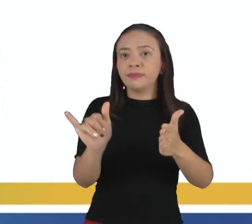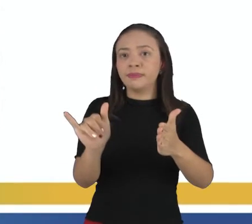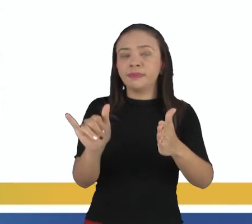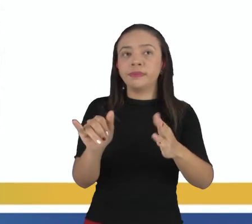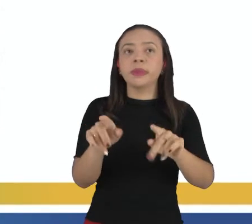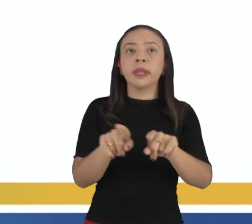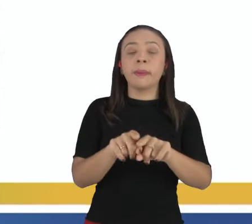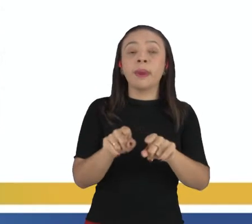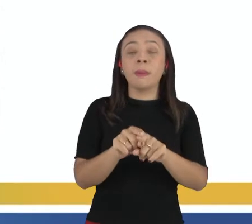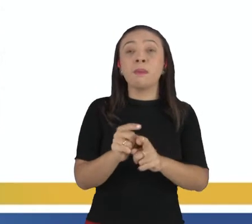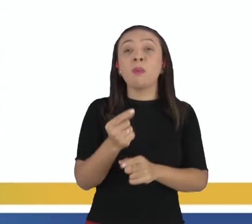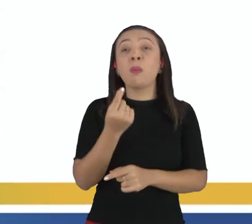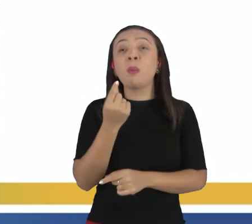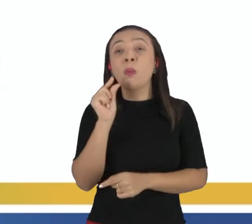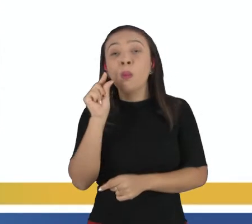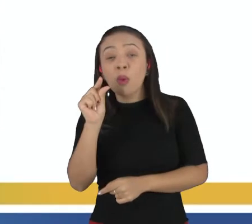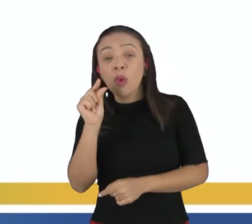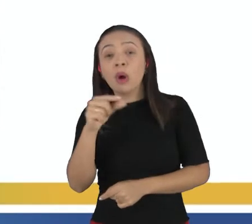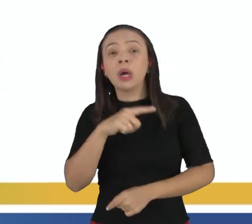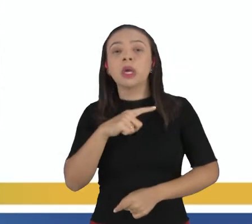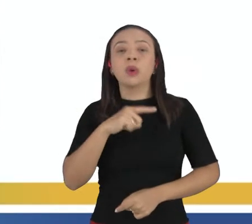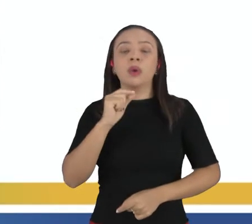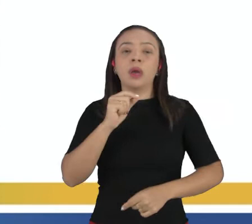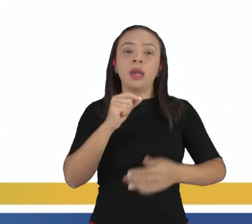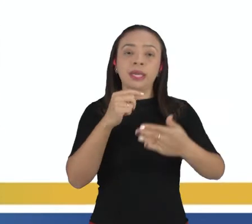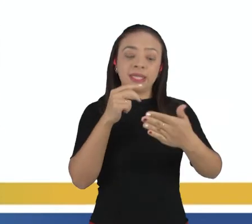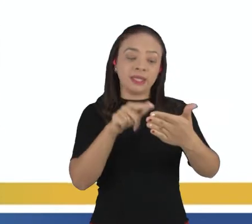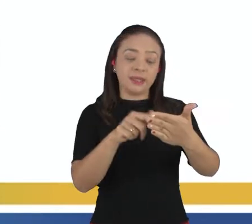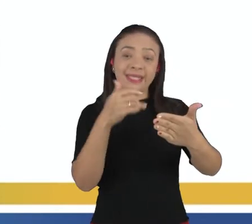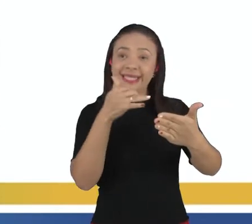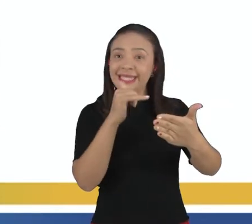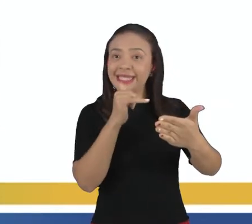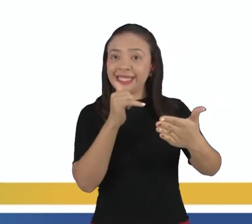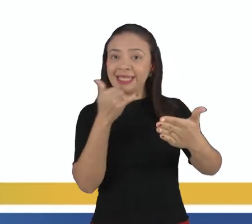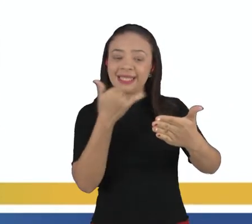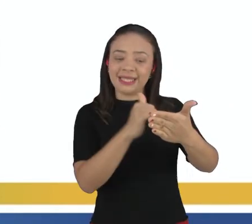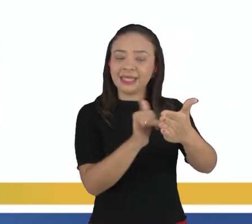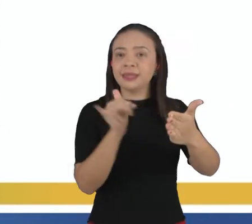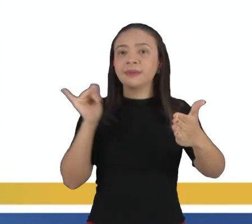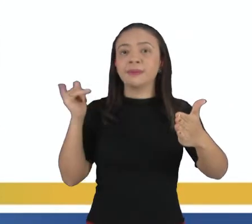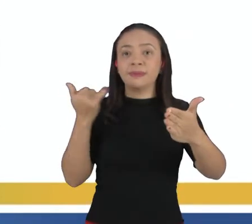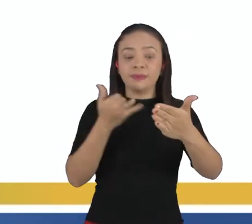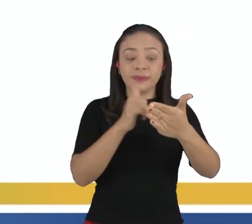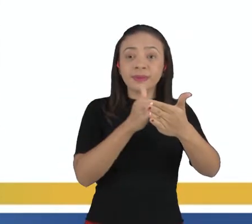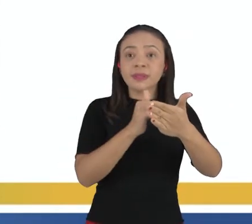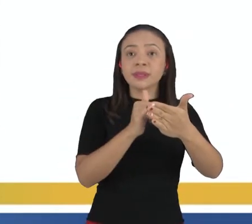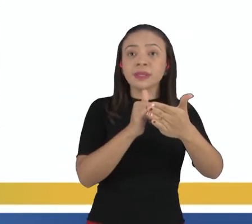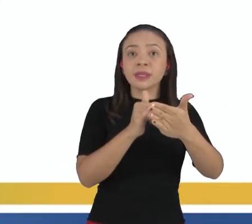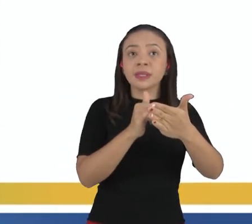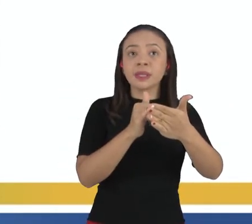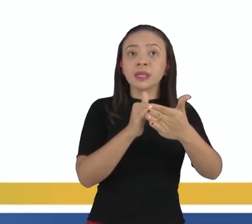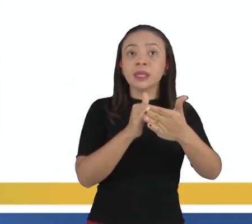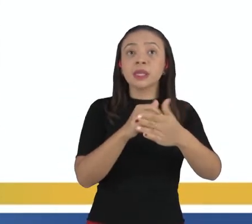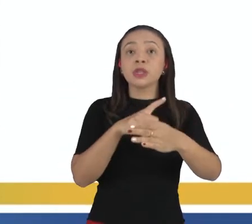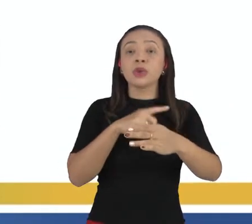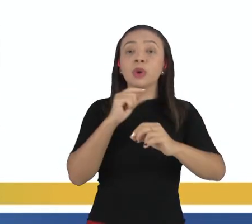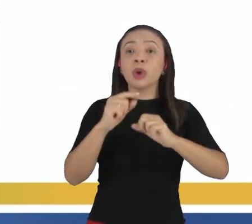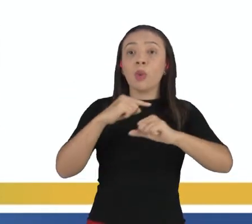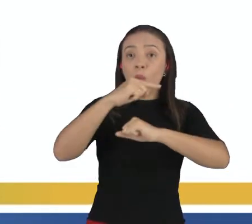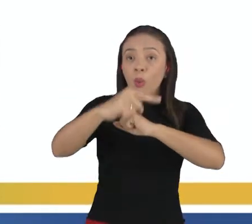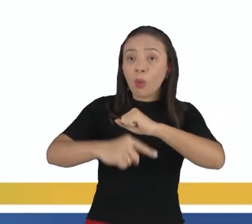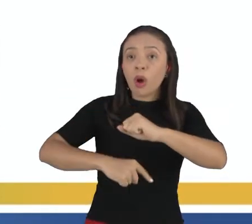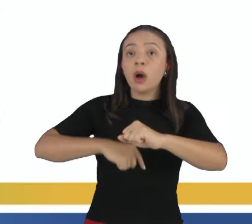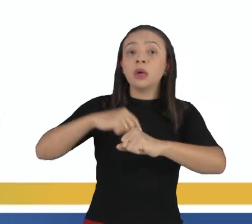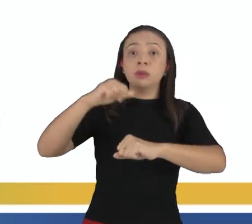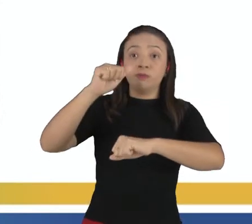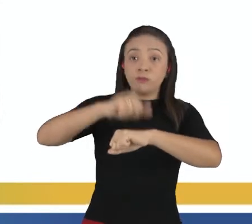poucas partículas que foram rebatidas pela lâmina de ouro indicam que o átomo possui uma região maciça, que aí ele vem dizer que é